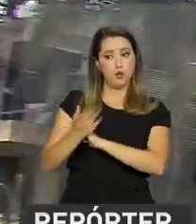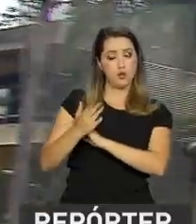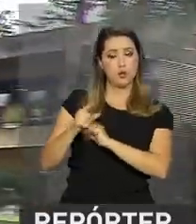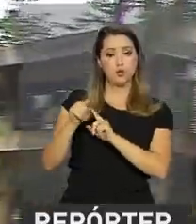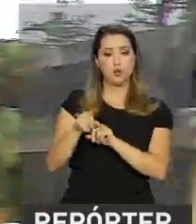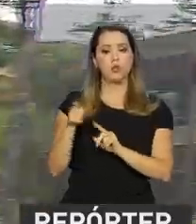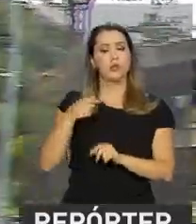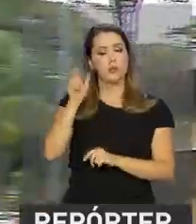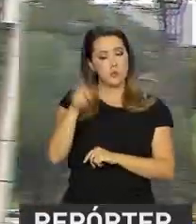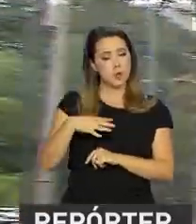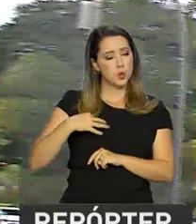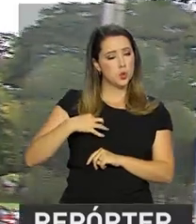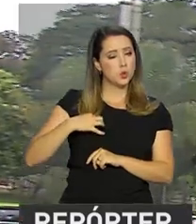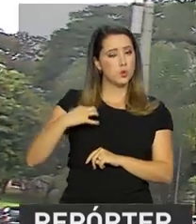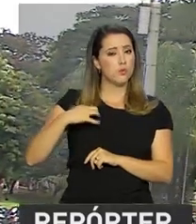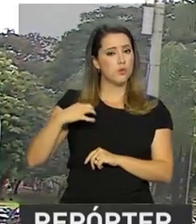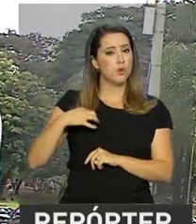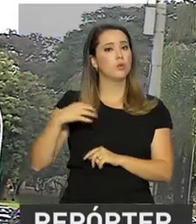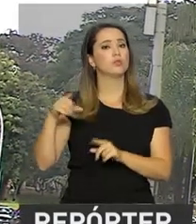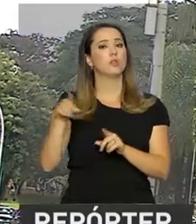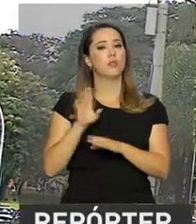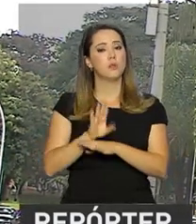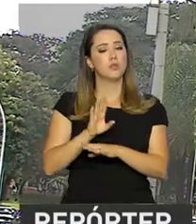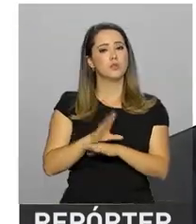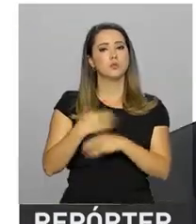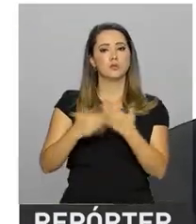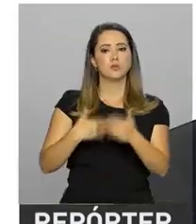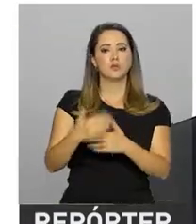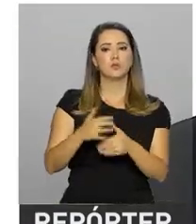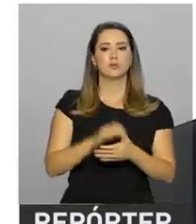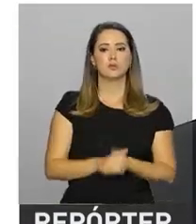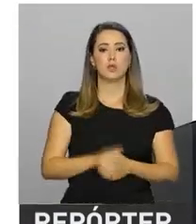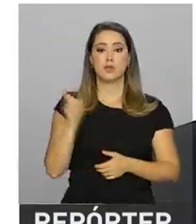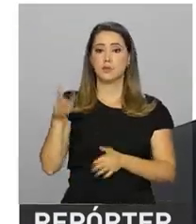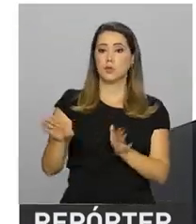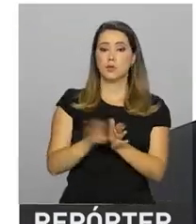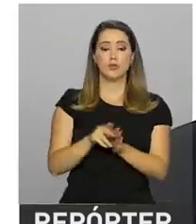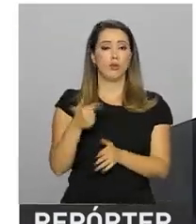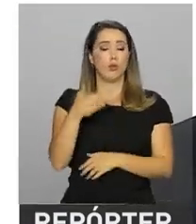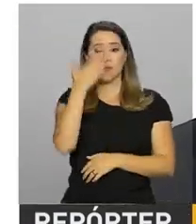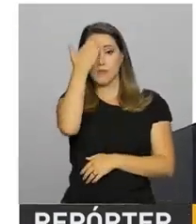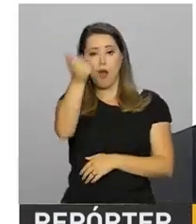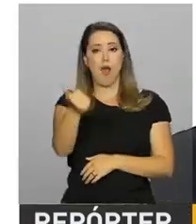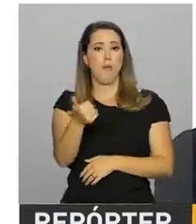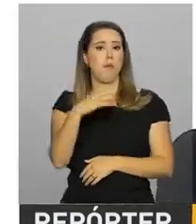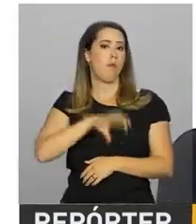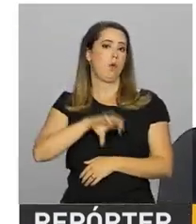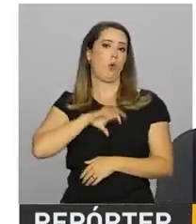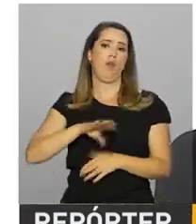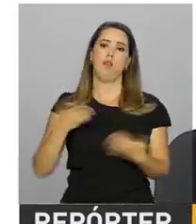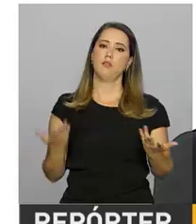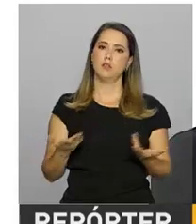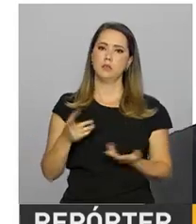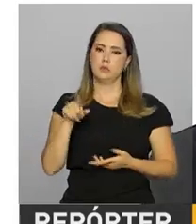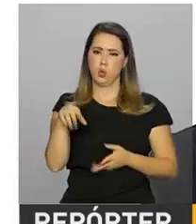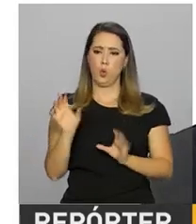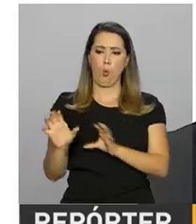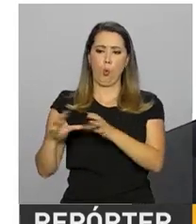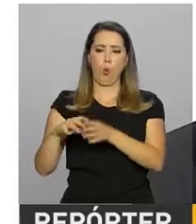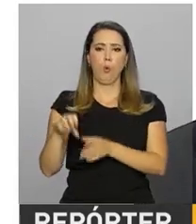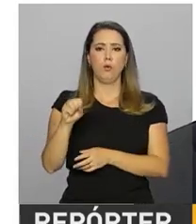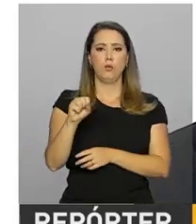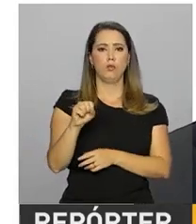tradutor voluntário para auxiliar no processo muitos chegam não falam português então temos exemplo dos sírios que